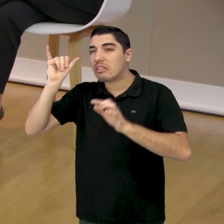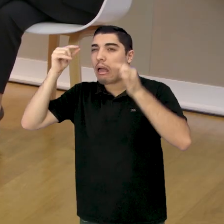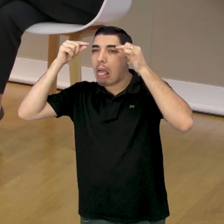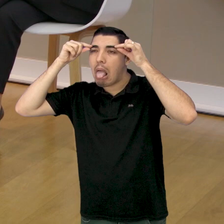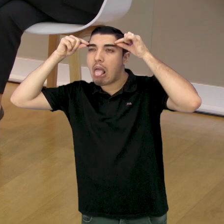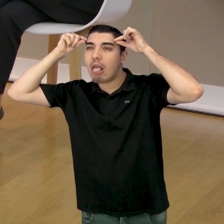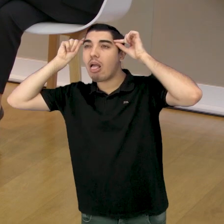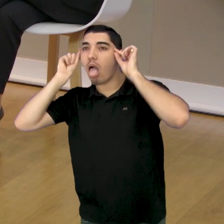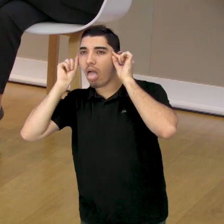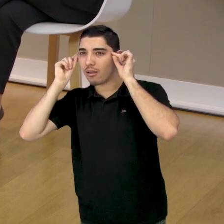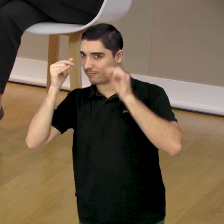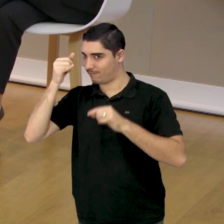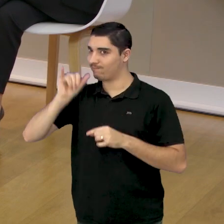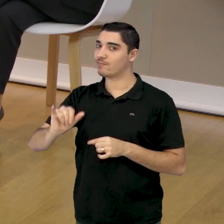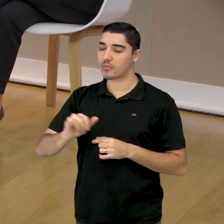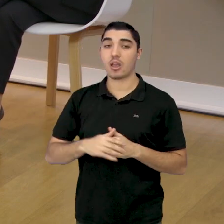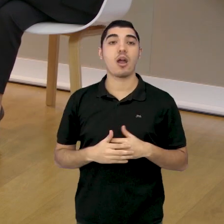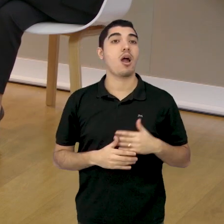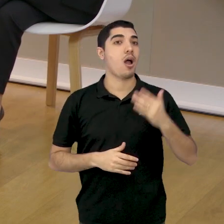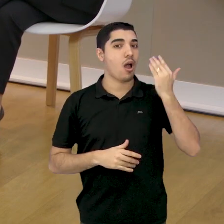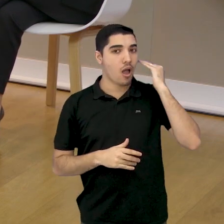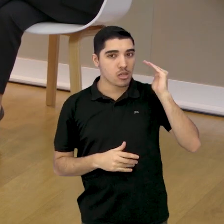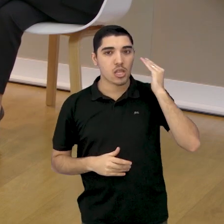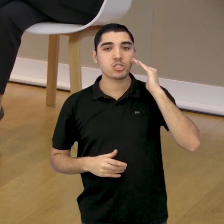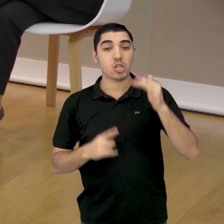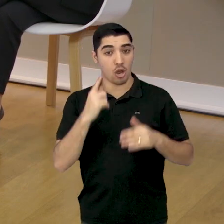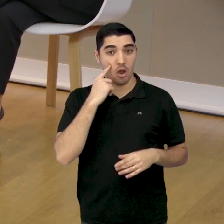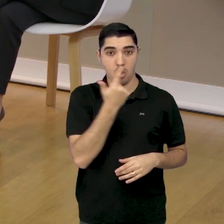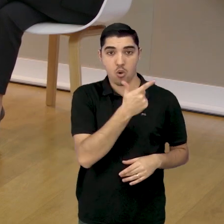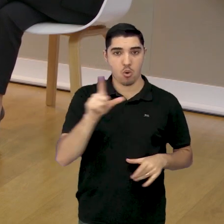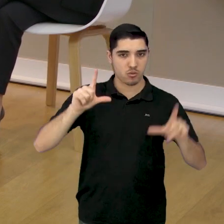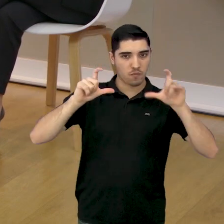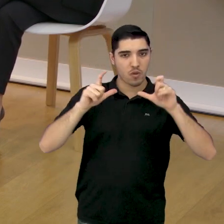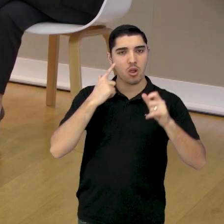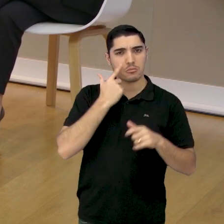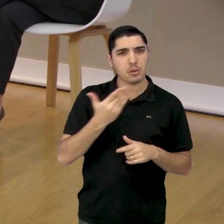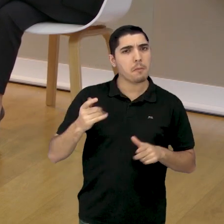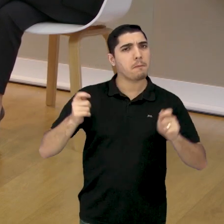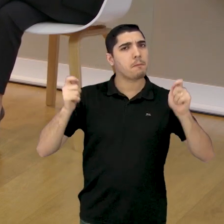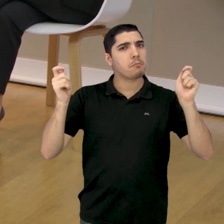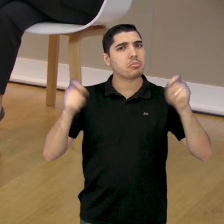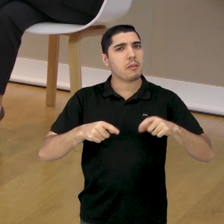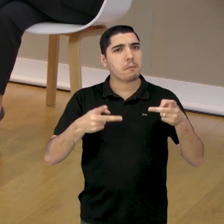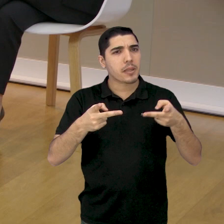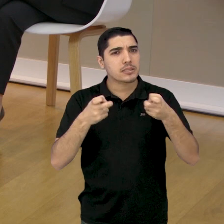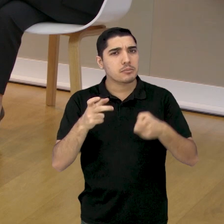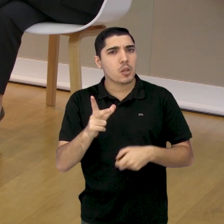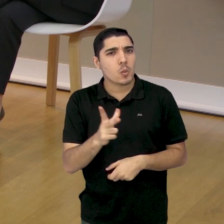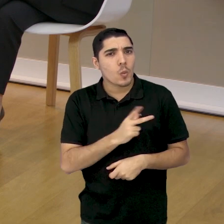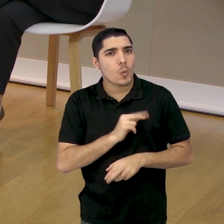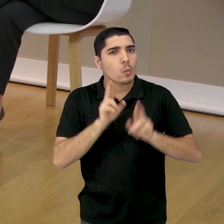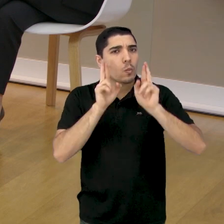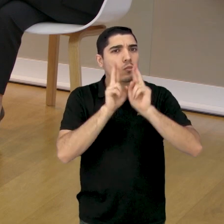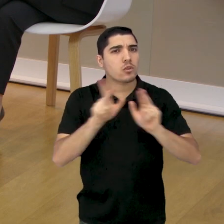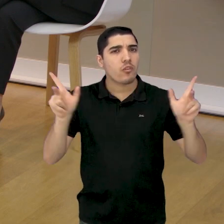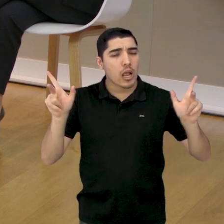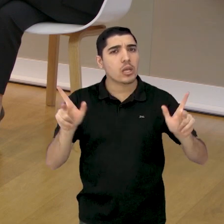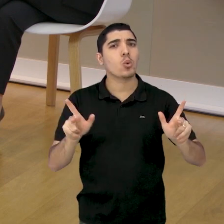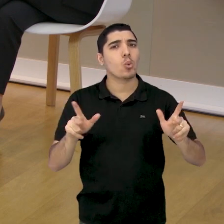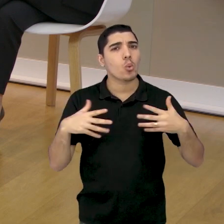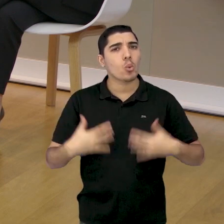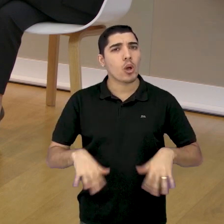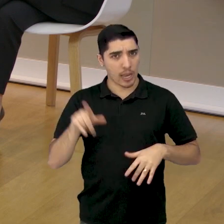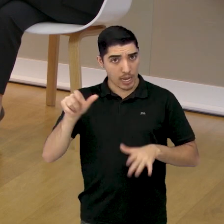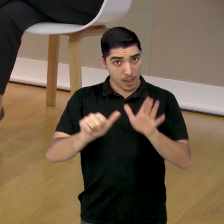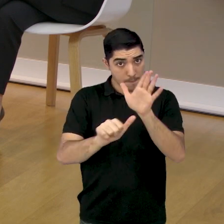aconteça o arqueamento, né? Ah, entendi. Tem uma outra imagem, então... Ah lá, nossa, a gente consegue ver o resultado da diferença, né?